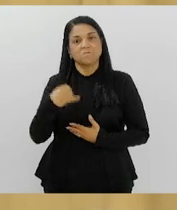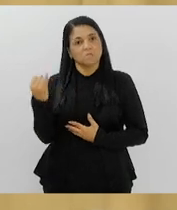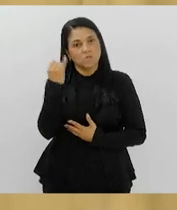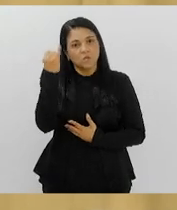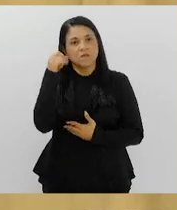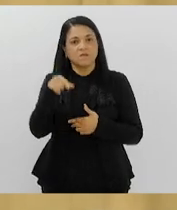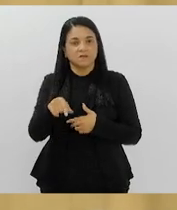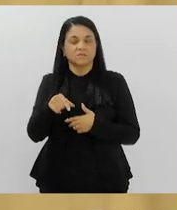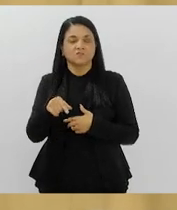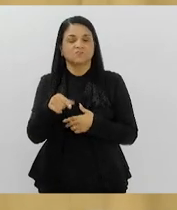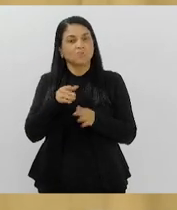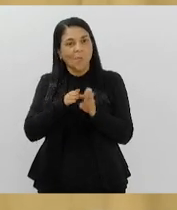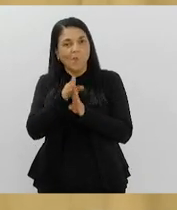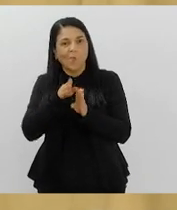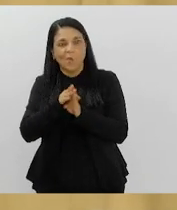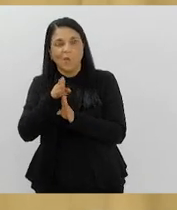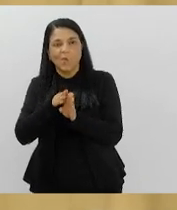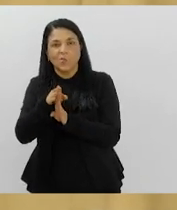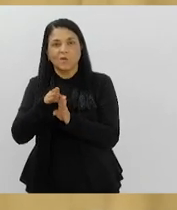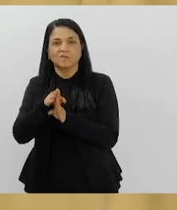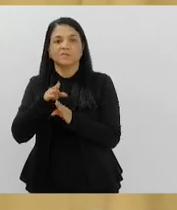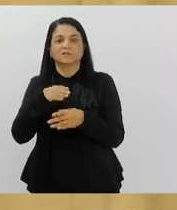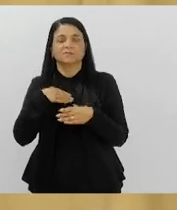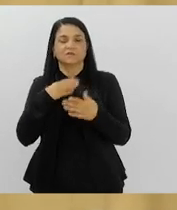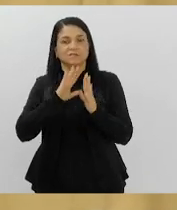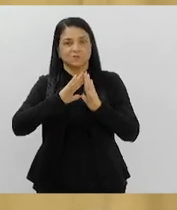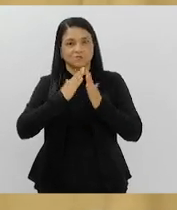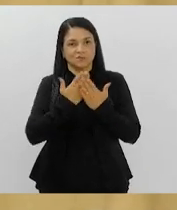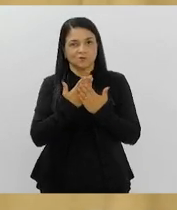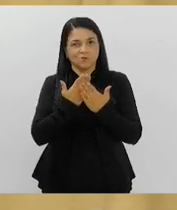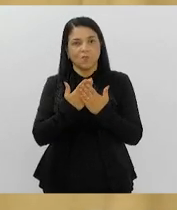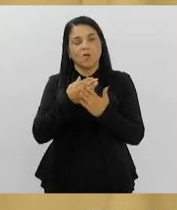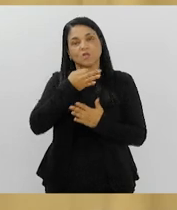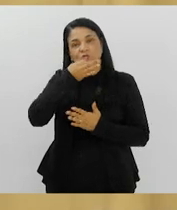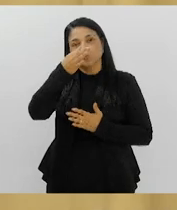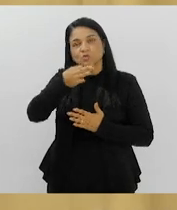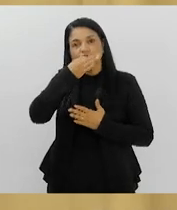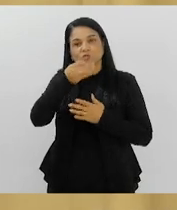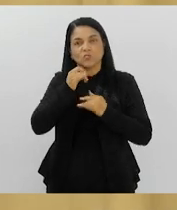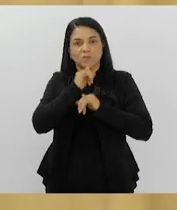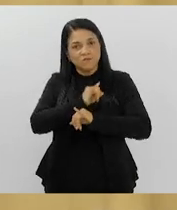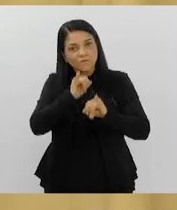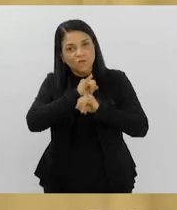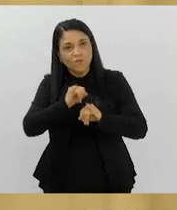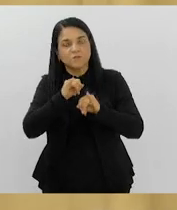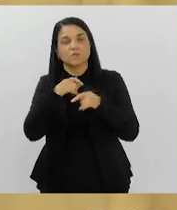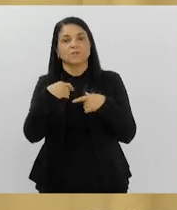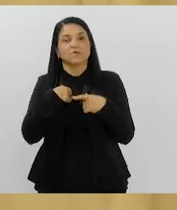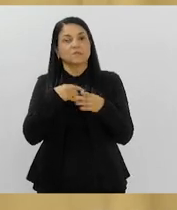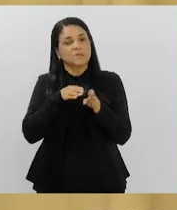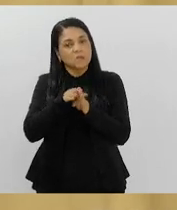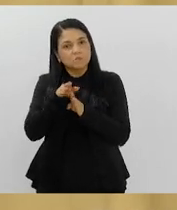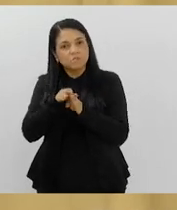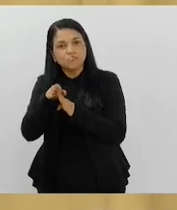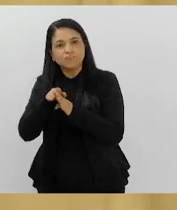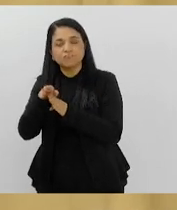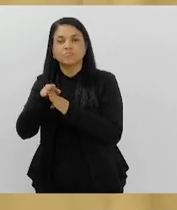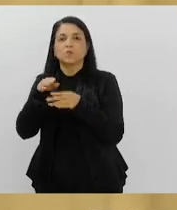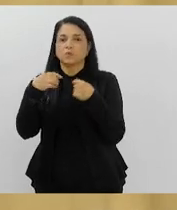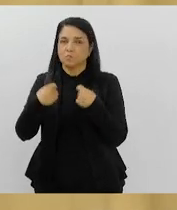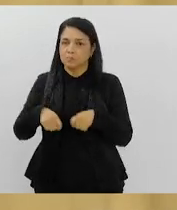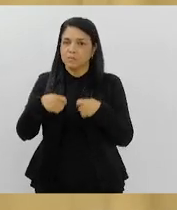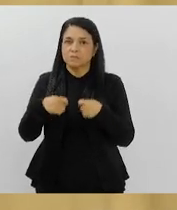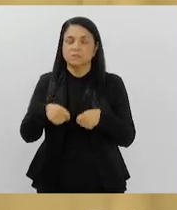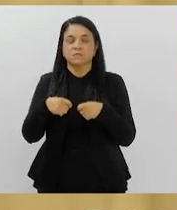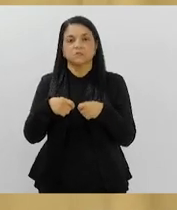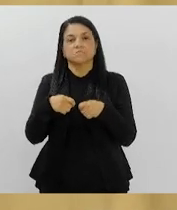ali orientando as escolas, dando sugestões de formações, e também instruções e orientações, quando necessário, em